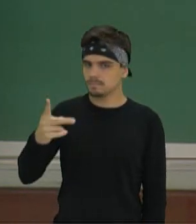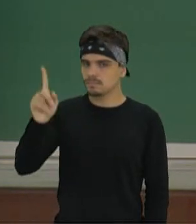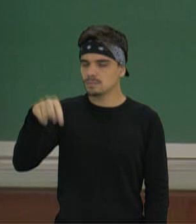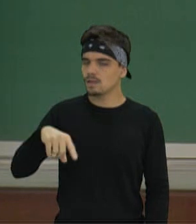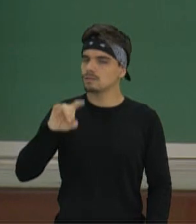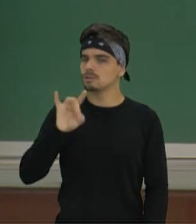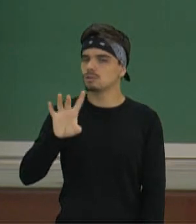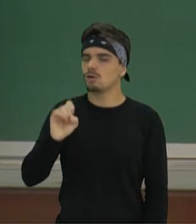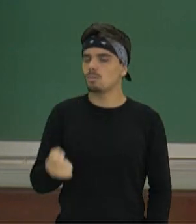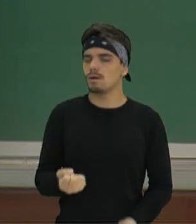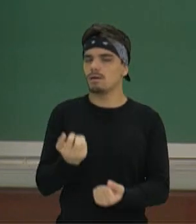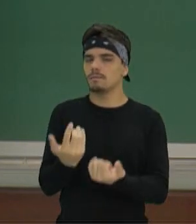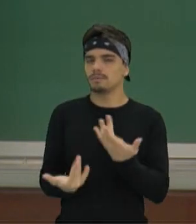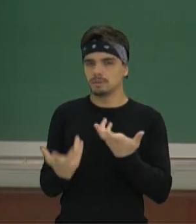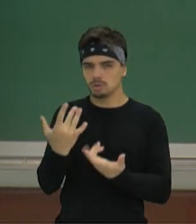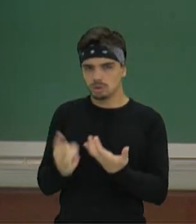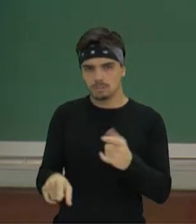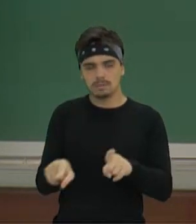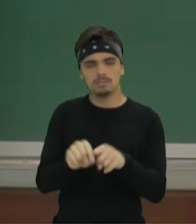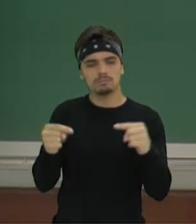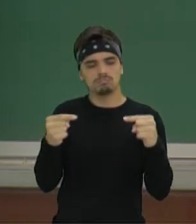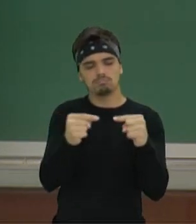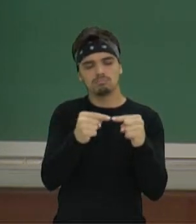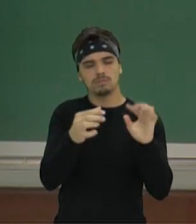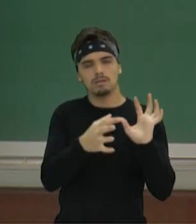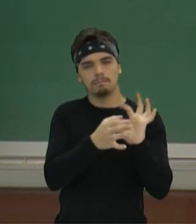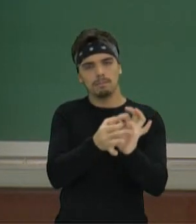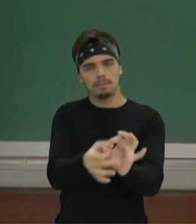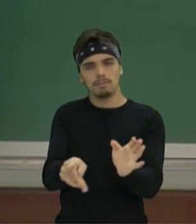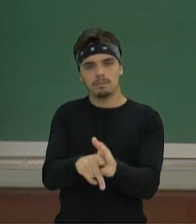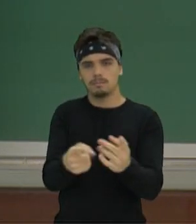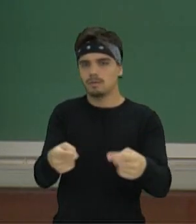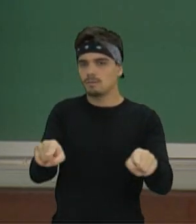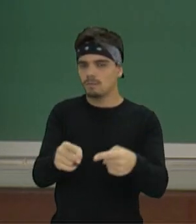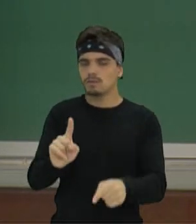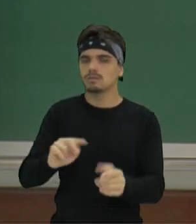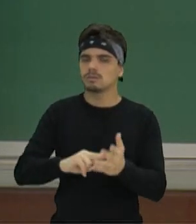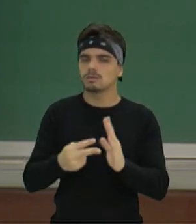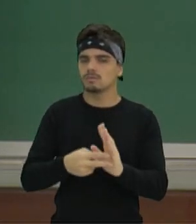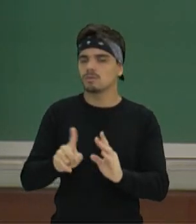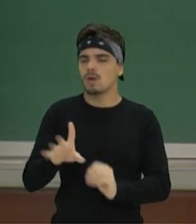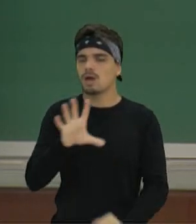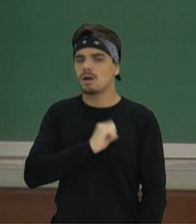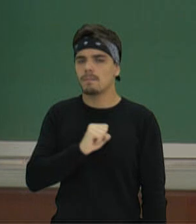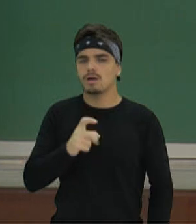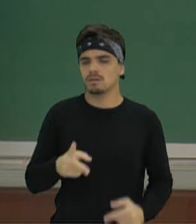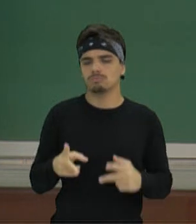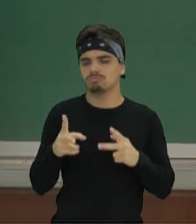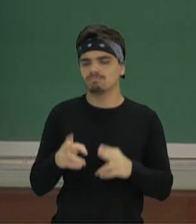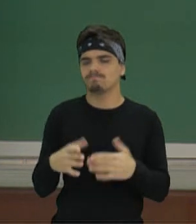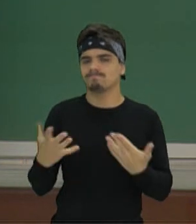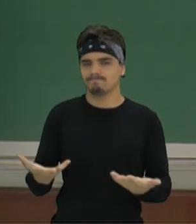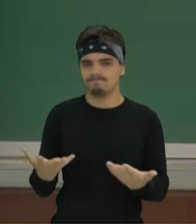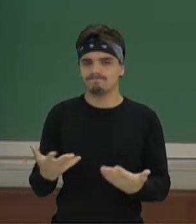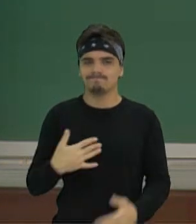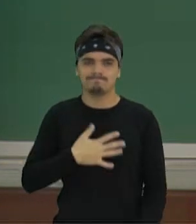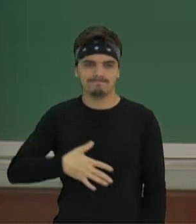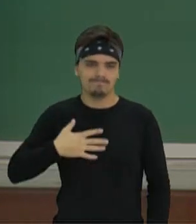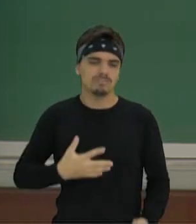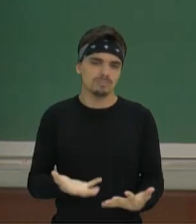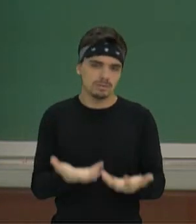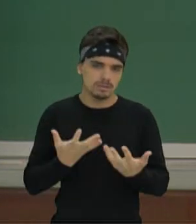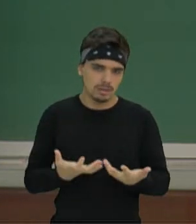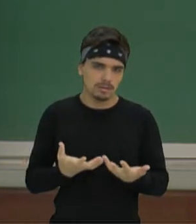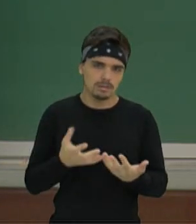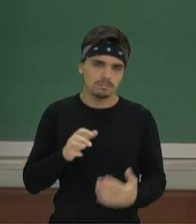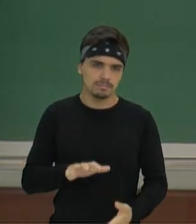era apenas uma chama, e de acordo com o contexto da música, significa que a gente entende que ela não foi amada como ela gostaria que tivesse